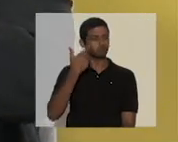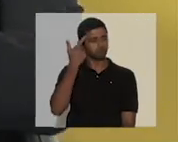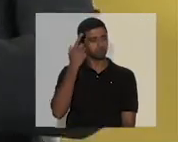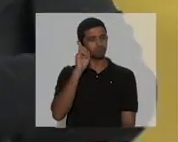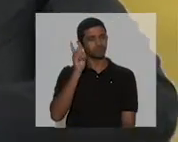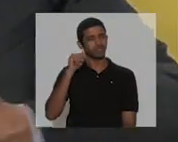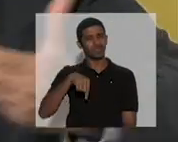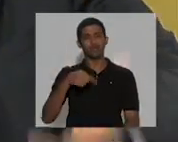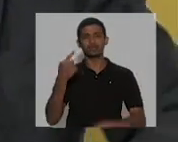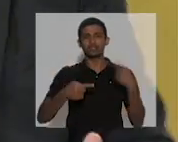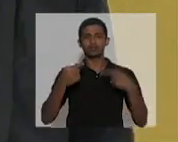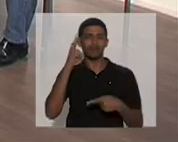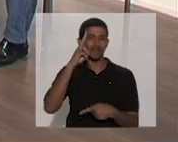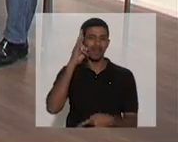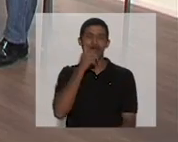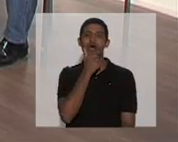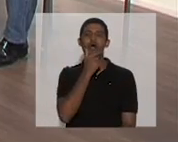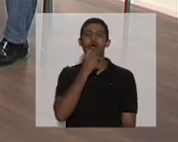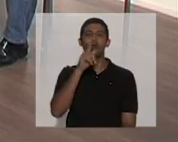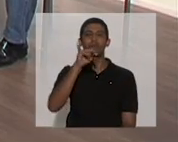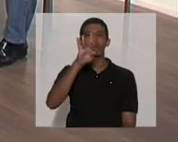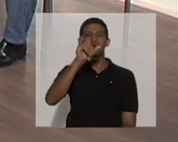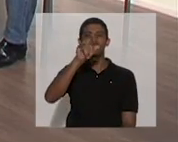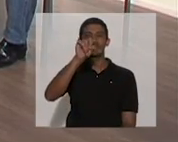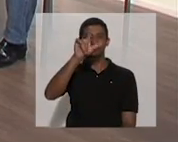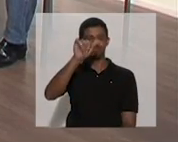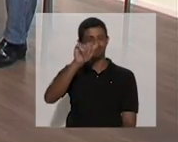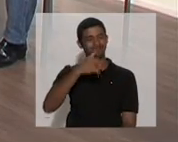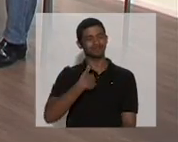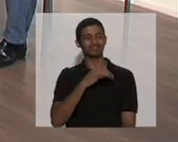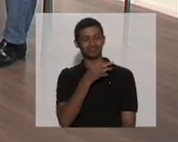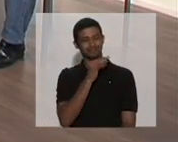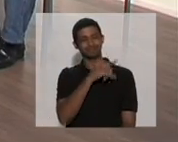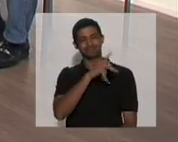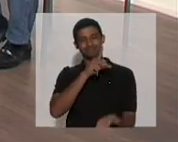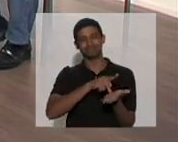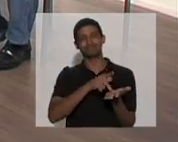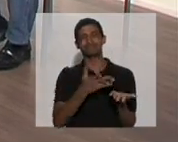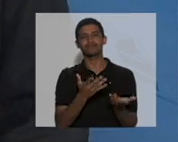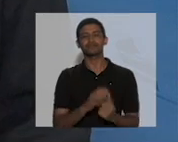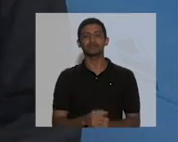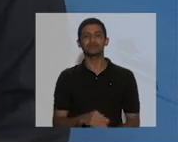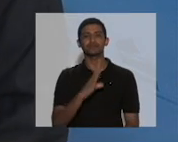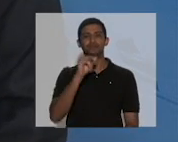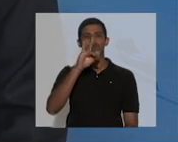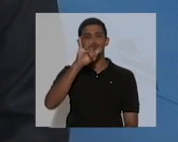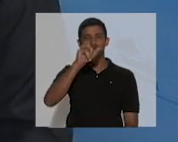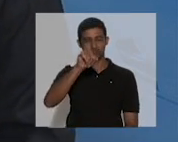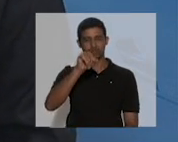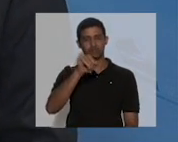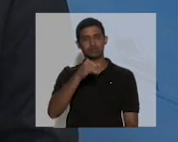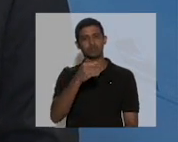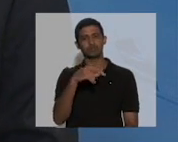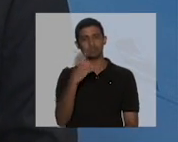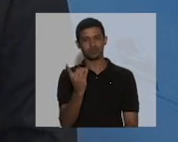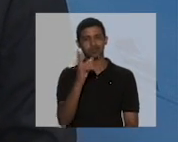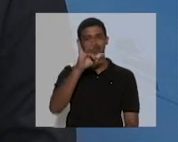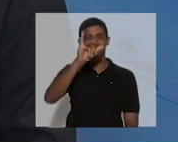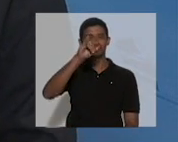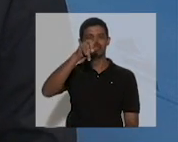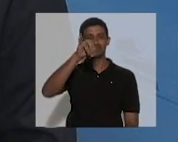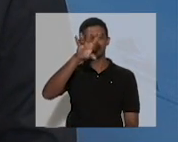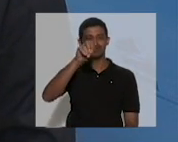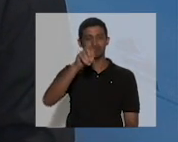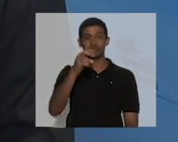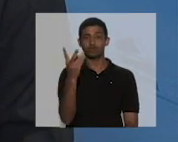pensei que num debate desse eu ainda ia me lembrar do Brizola, com o grupo dos 11. Tá certo, é verdade. Carlos Arthur Nussmann e Leonardo